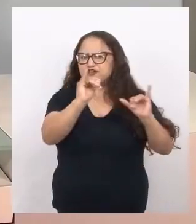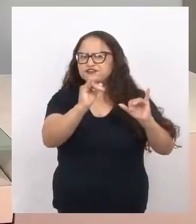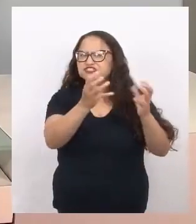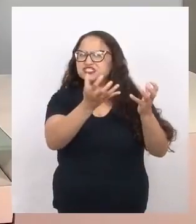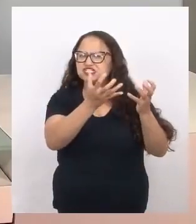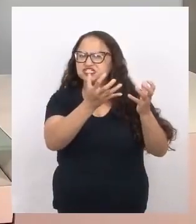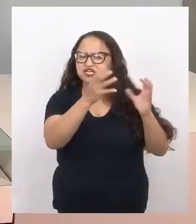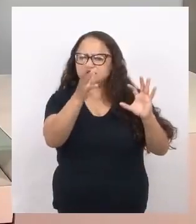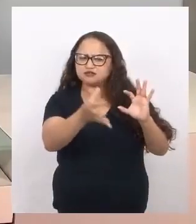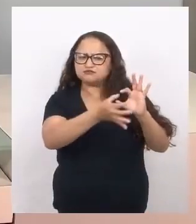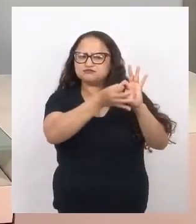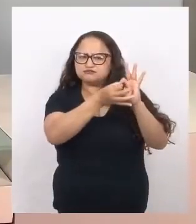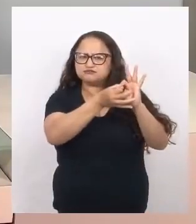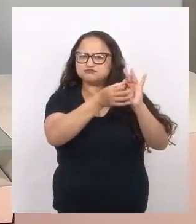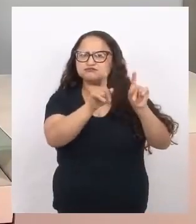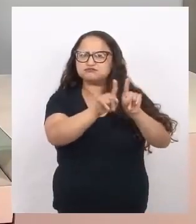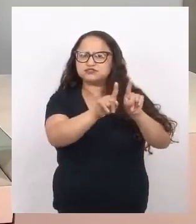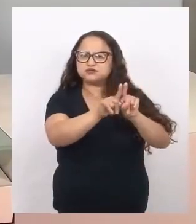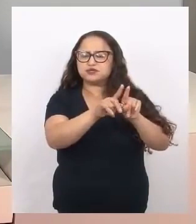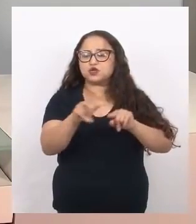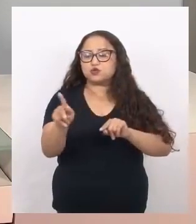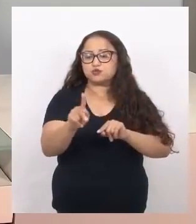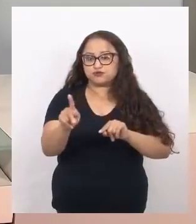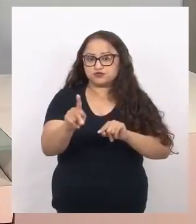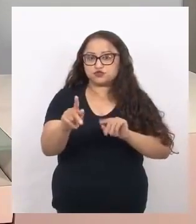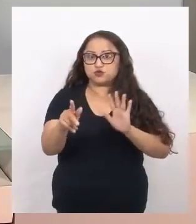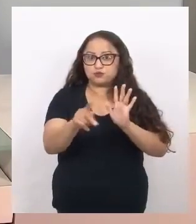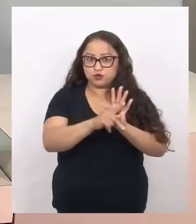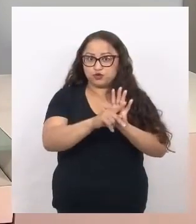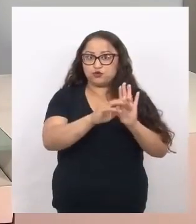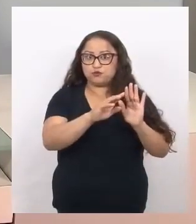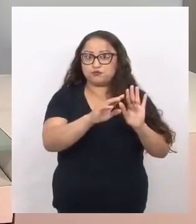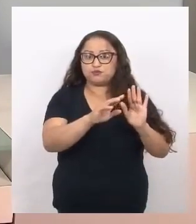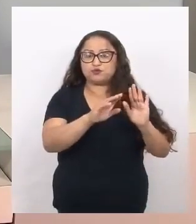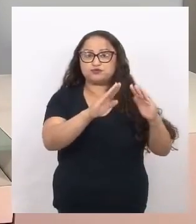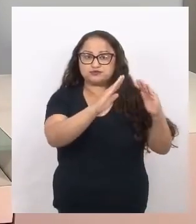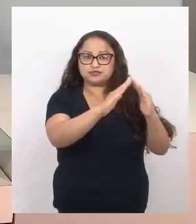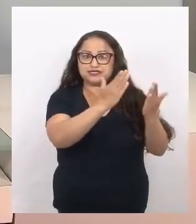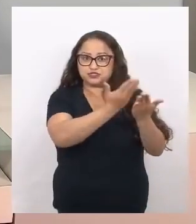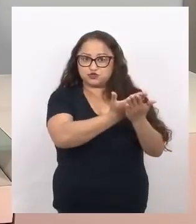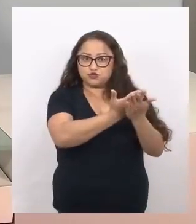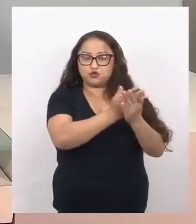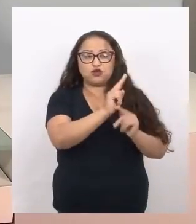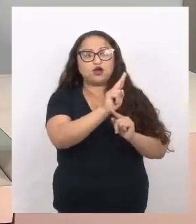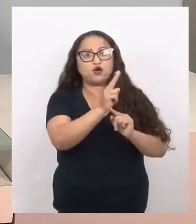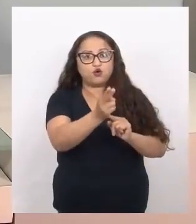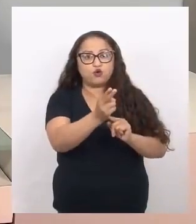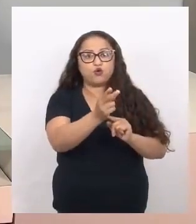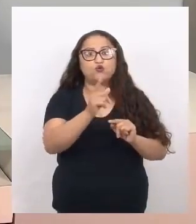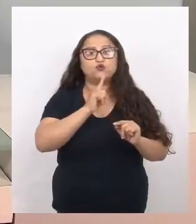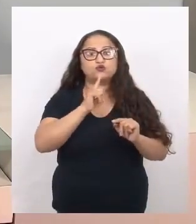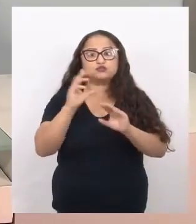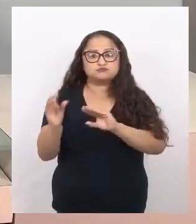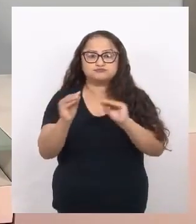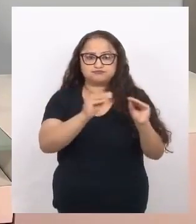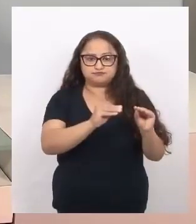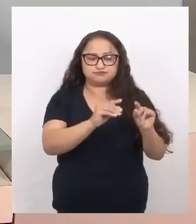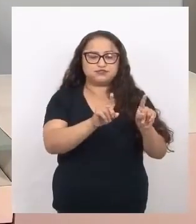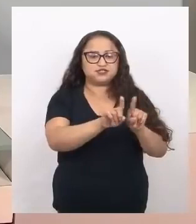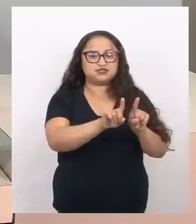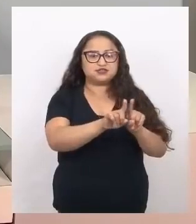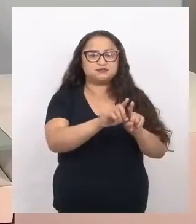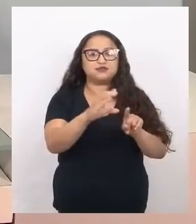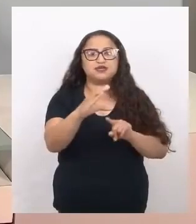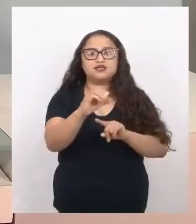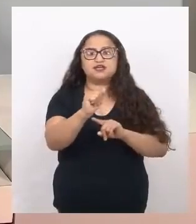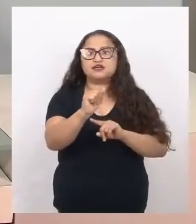e associação vale para os professores efetivos ou estáveis, tá bom? E o categoria O também é bastante